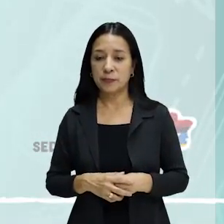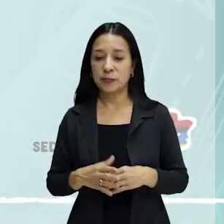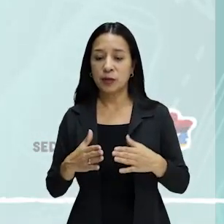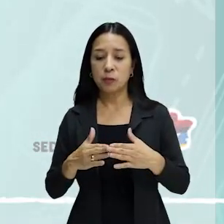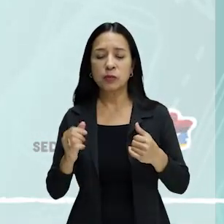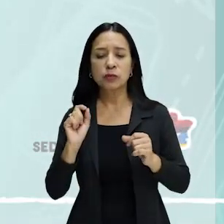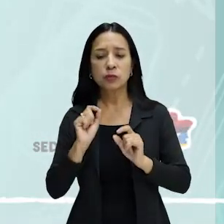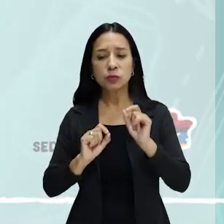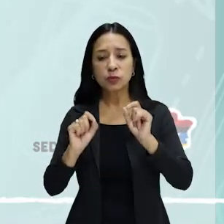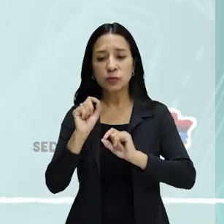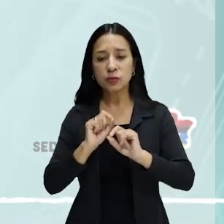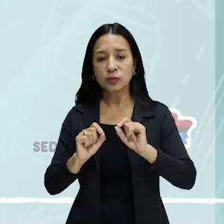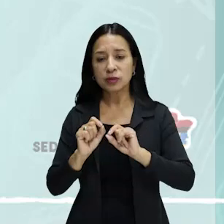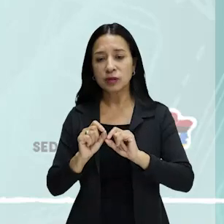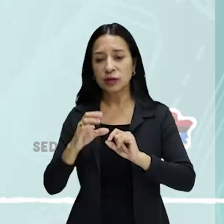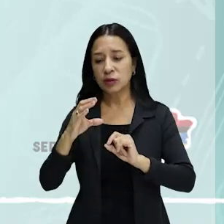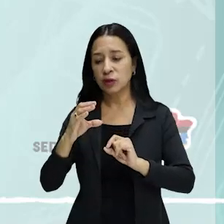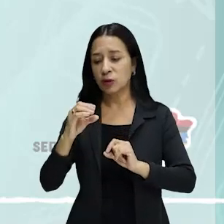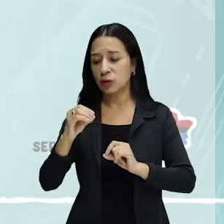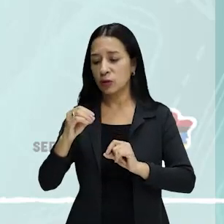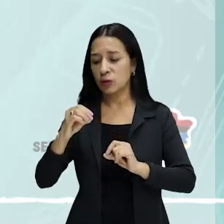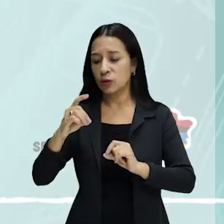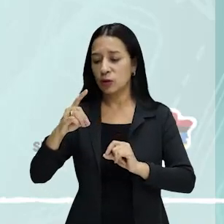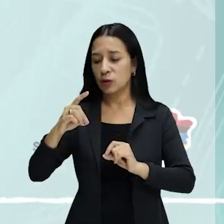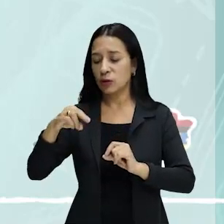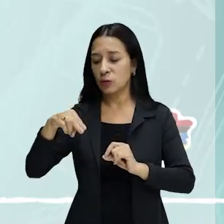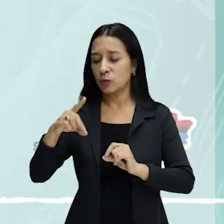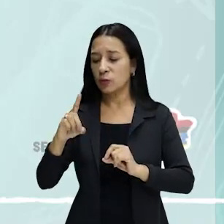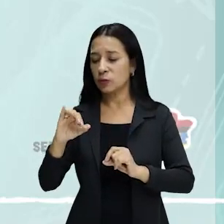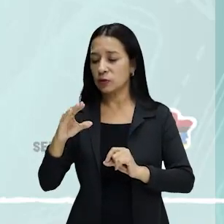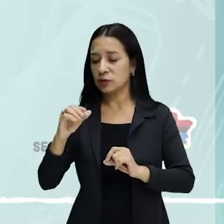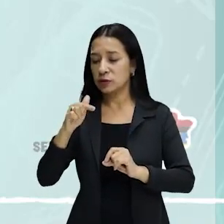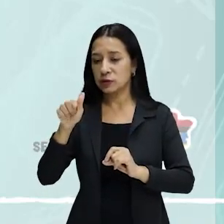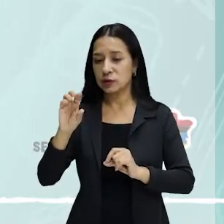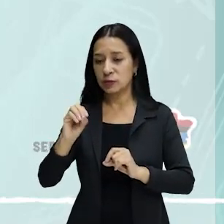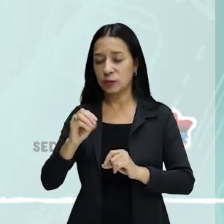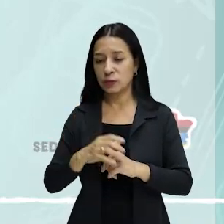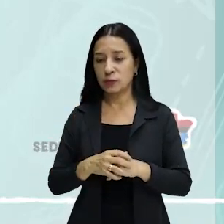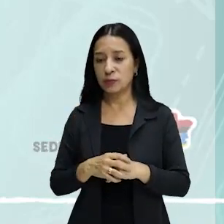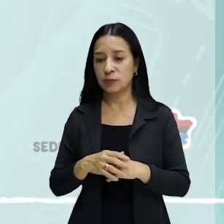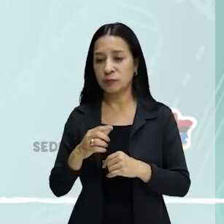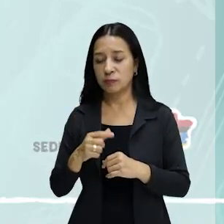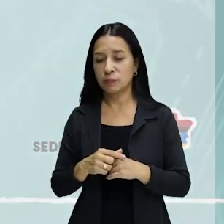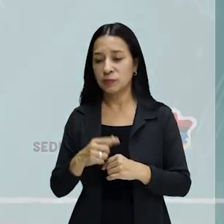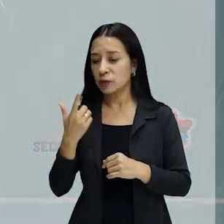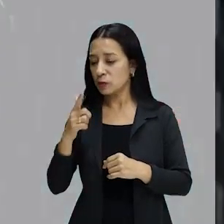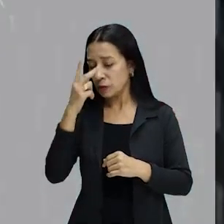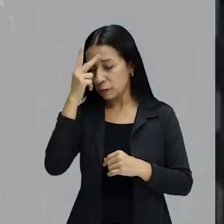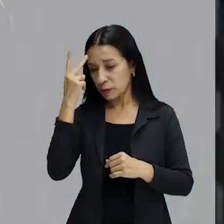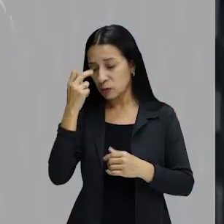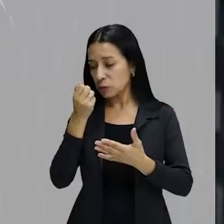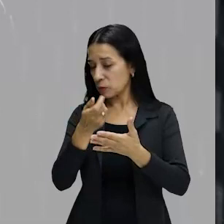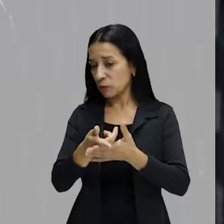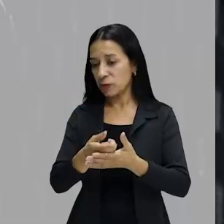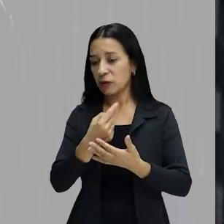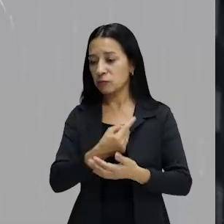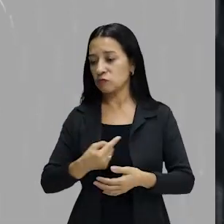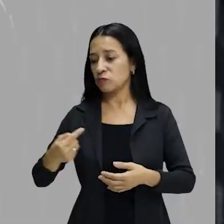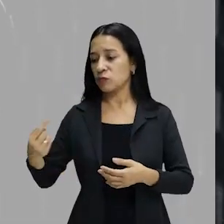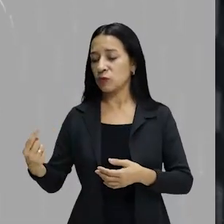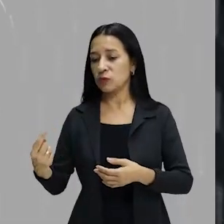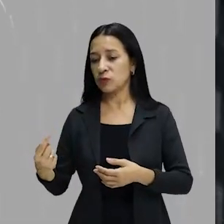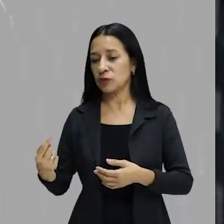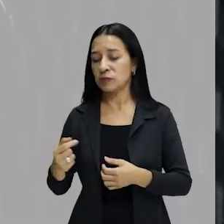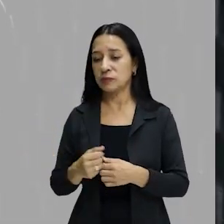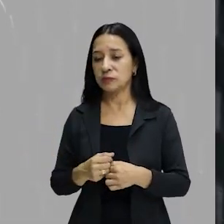quê? Condição. Não tem clientes, eu vou embora. Se tiver clientes, eu fico. Só que aqui eu não